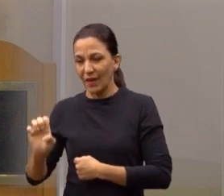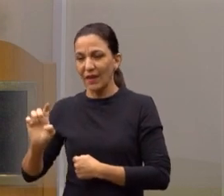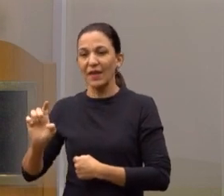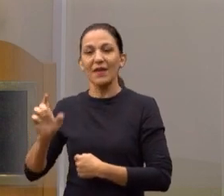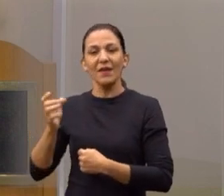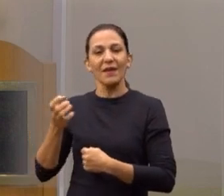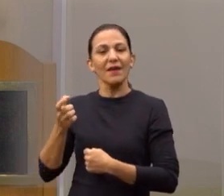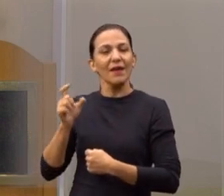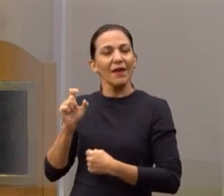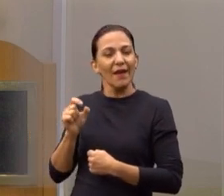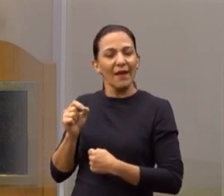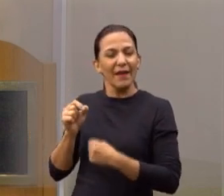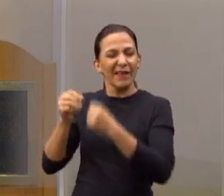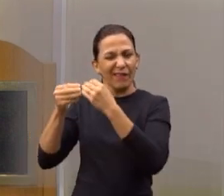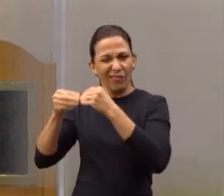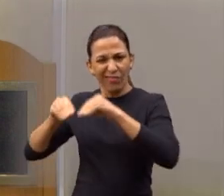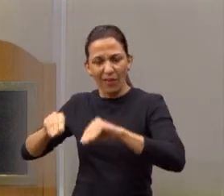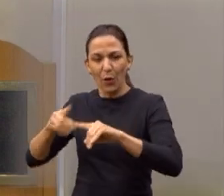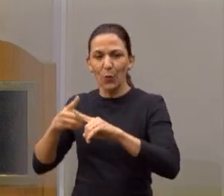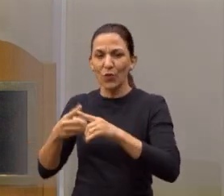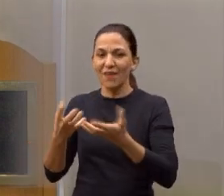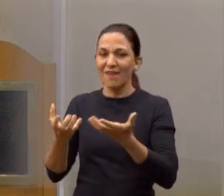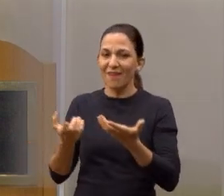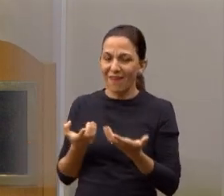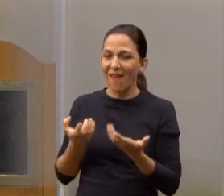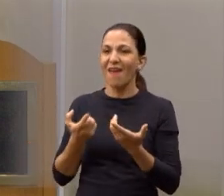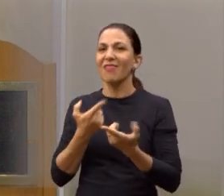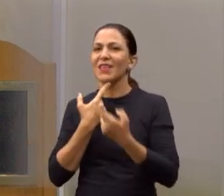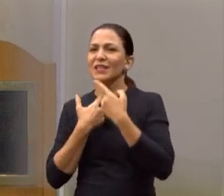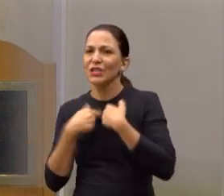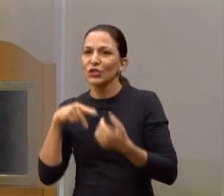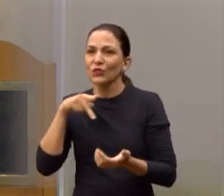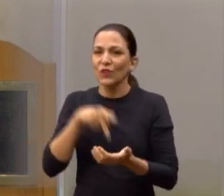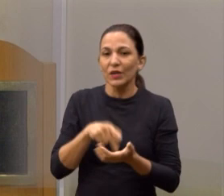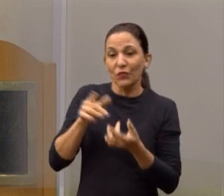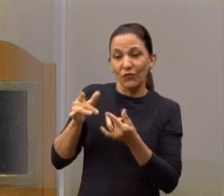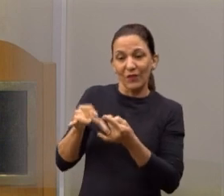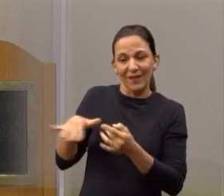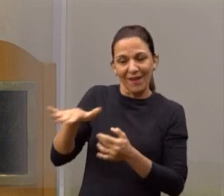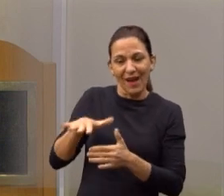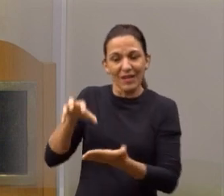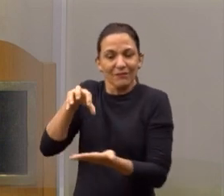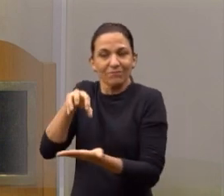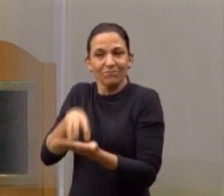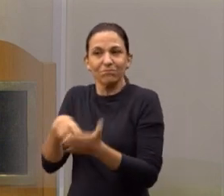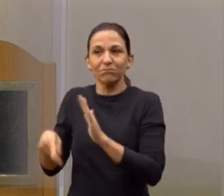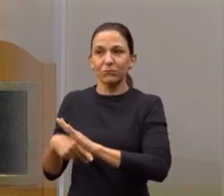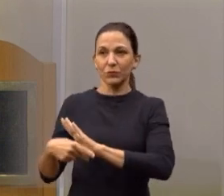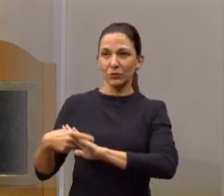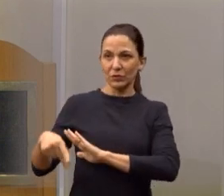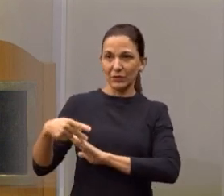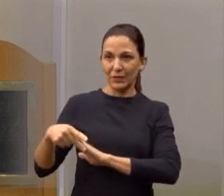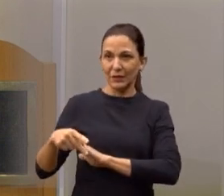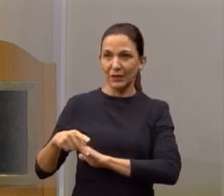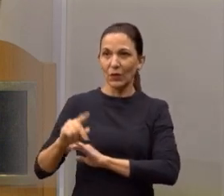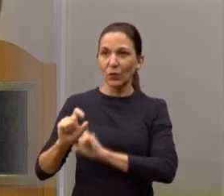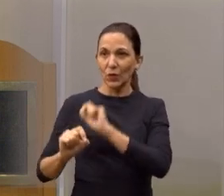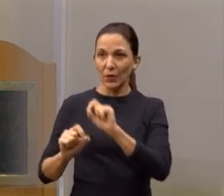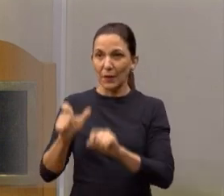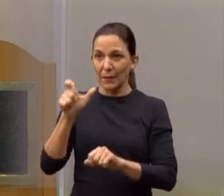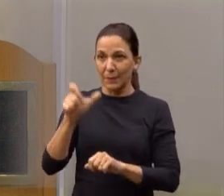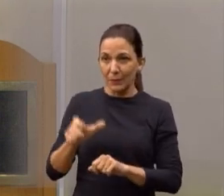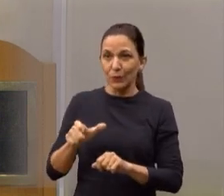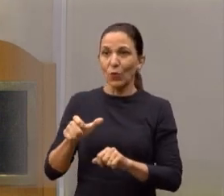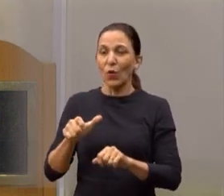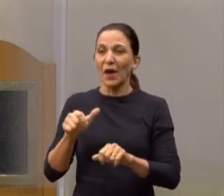é muito grave mas mais grave ainda é que mesmo que por uma suposta figura